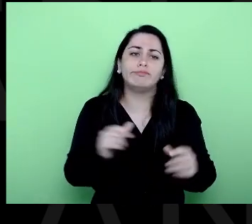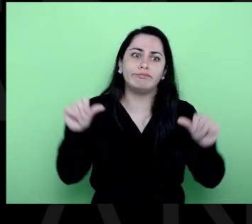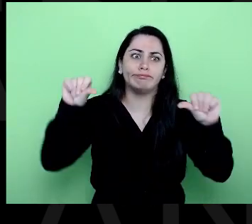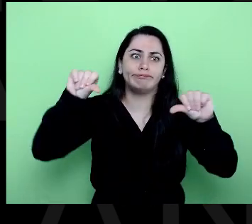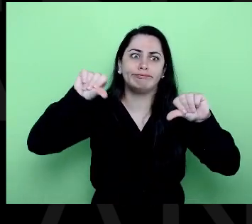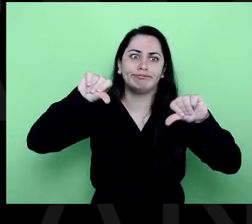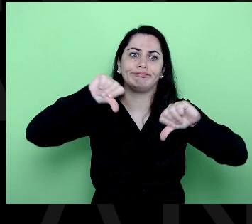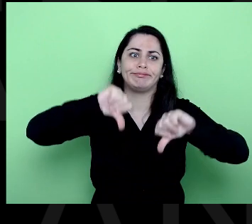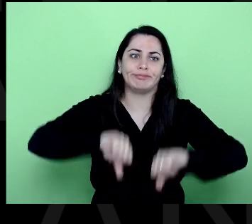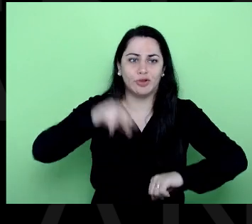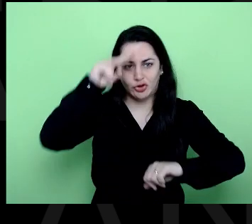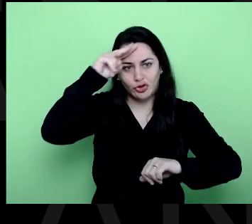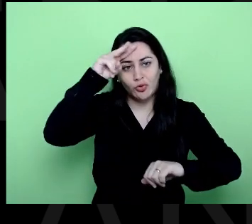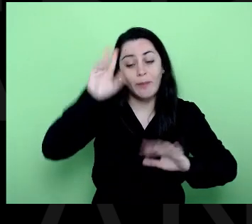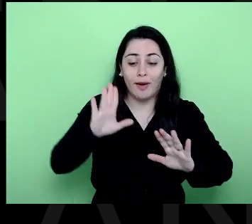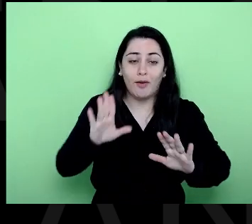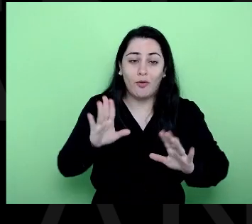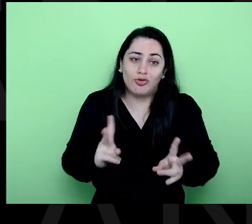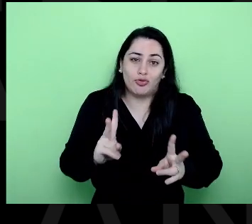sendo feita.